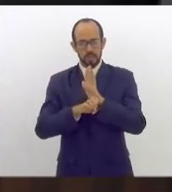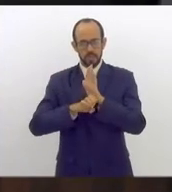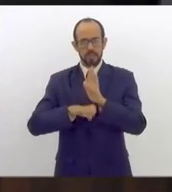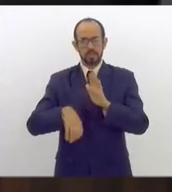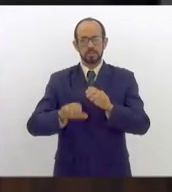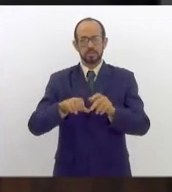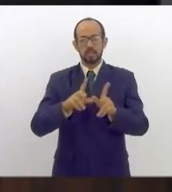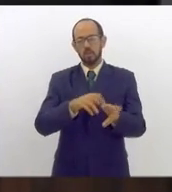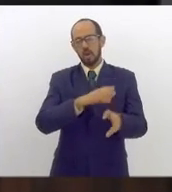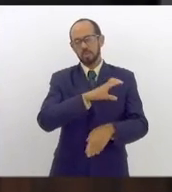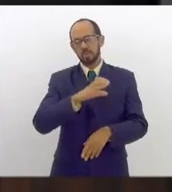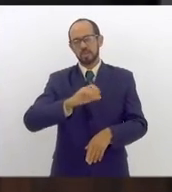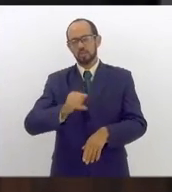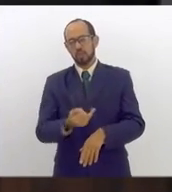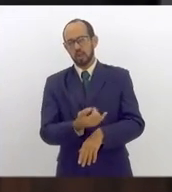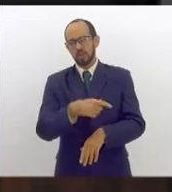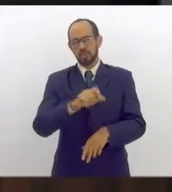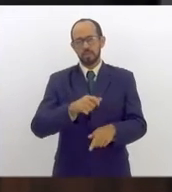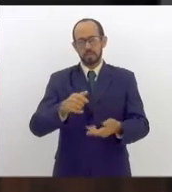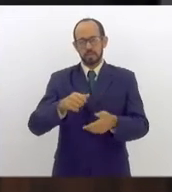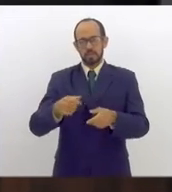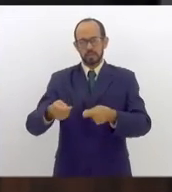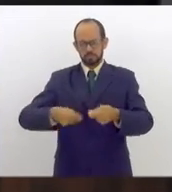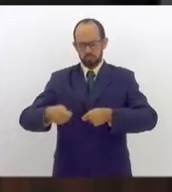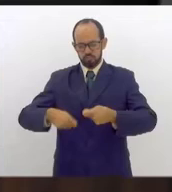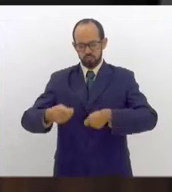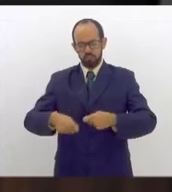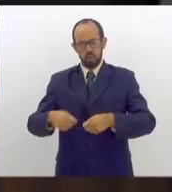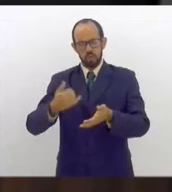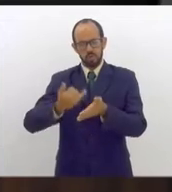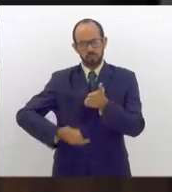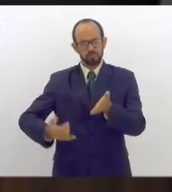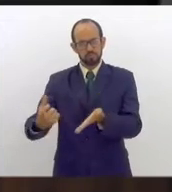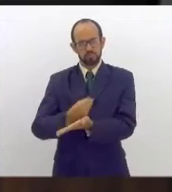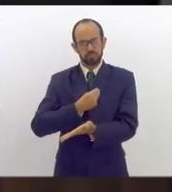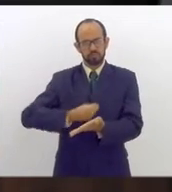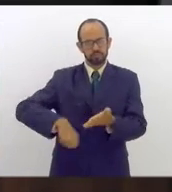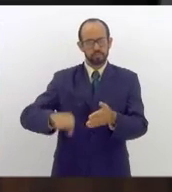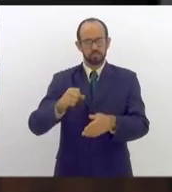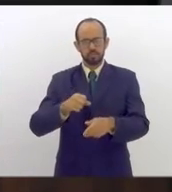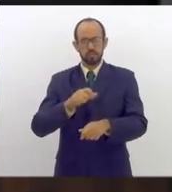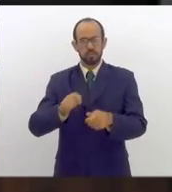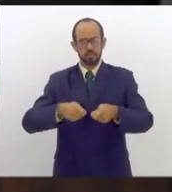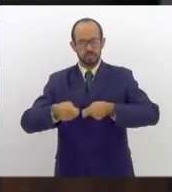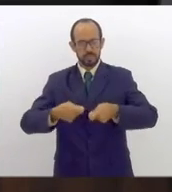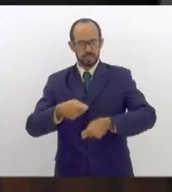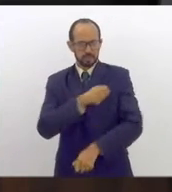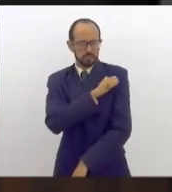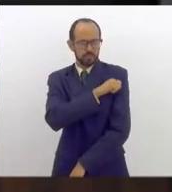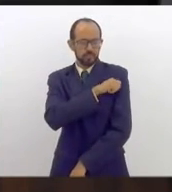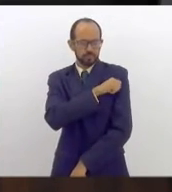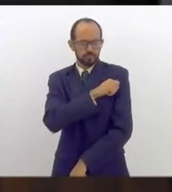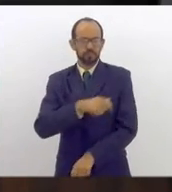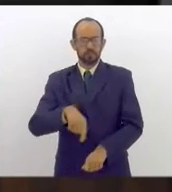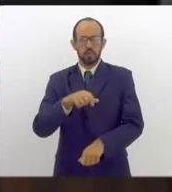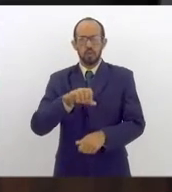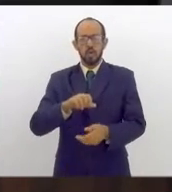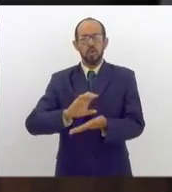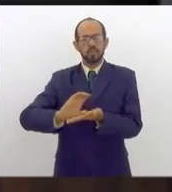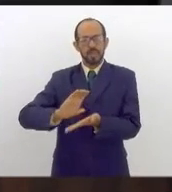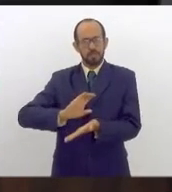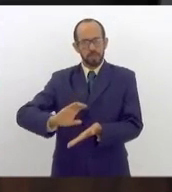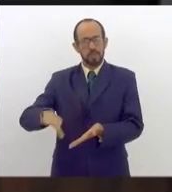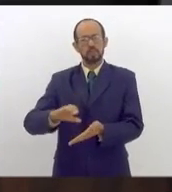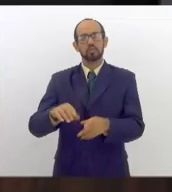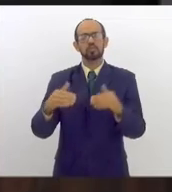e Justiça de tributação, controle da arrecadação estadual, fiscalização dos tributos estaduais favorável, orçamento, finanças, fiscalização